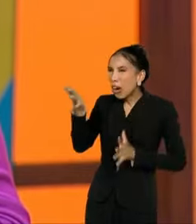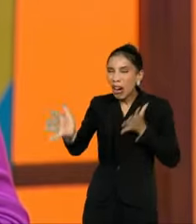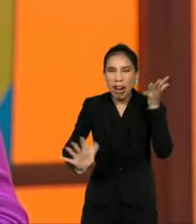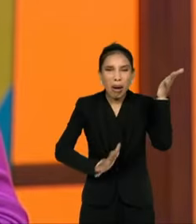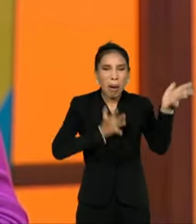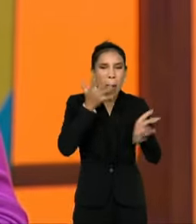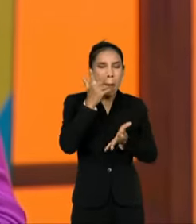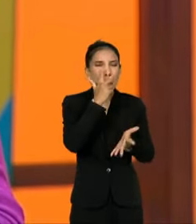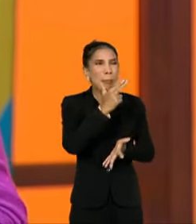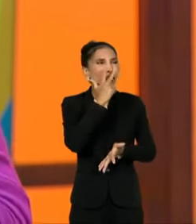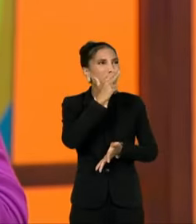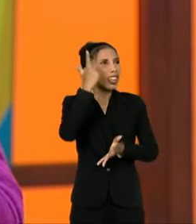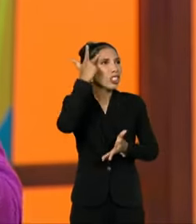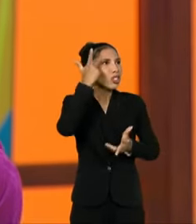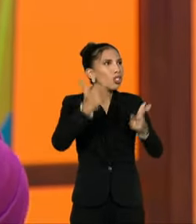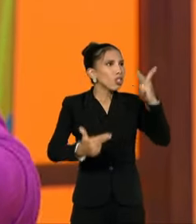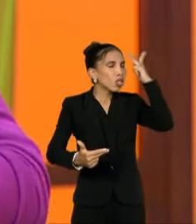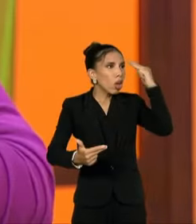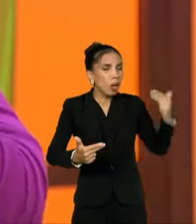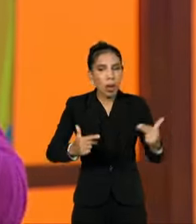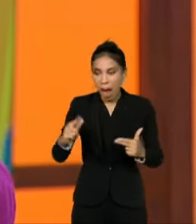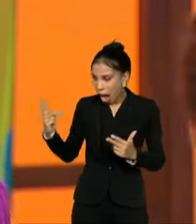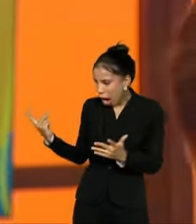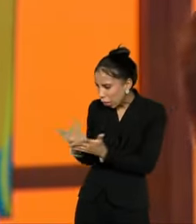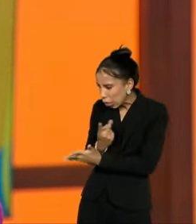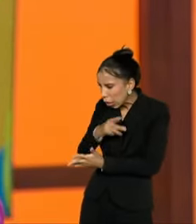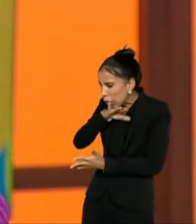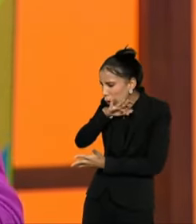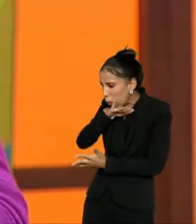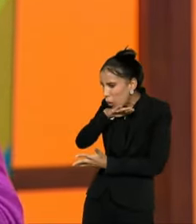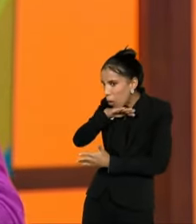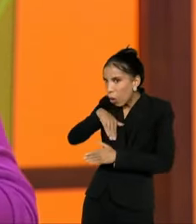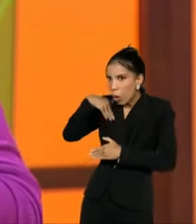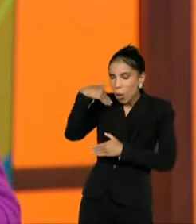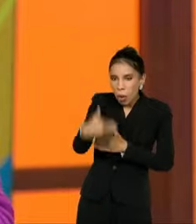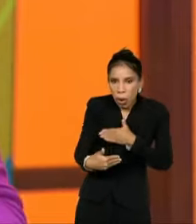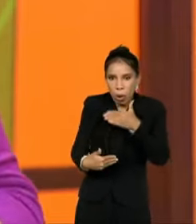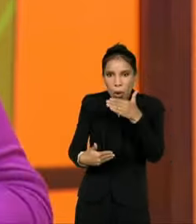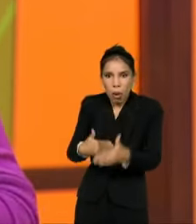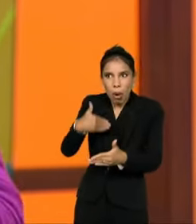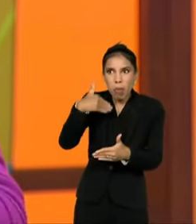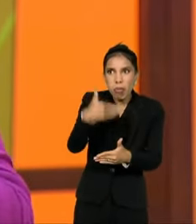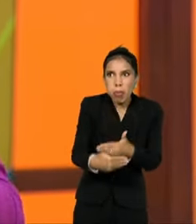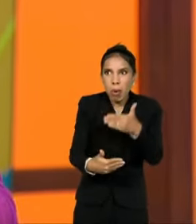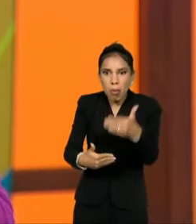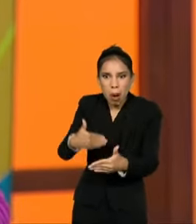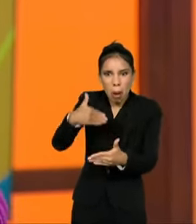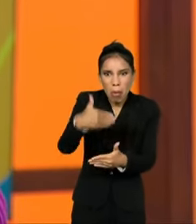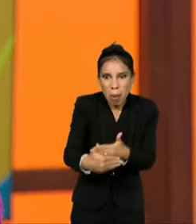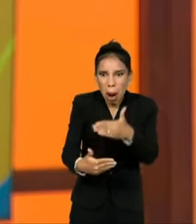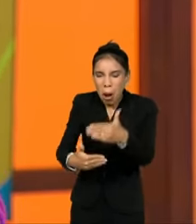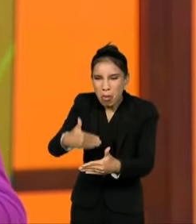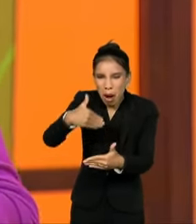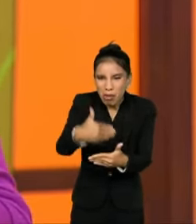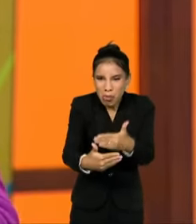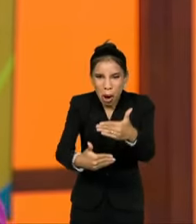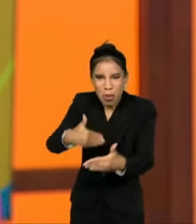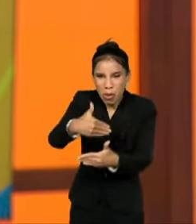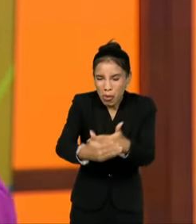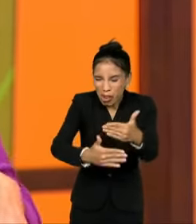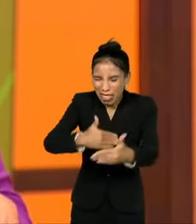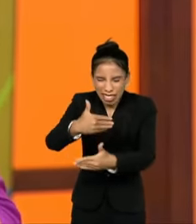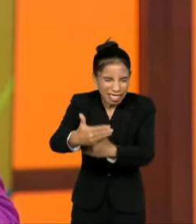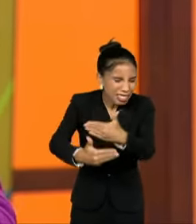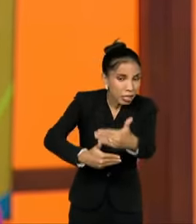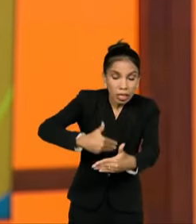fossem normais. E uma vai apagando então, a outra. Então, é uma avalanche de absurdos e ninguém consegue focar